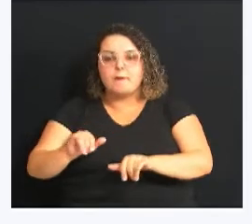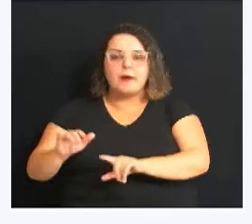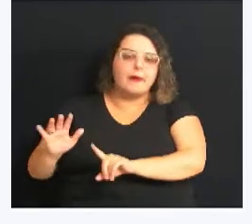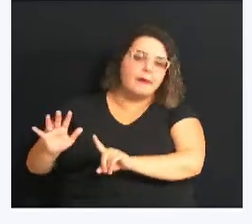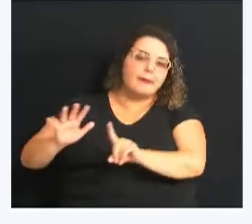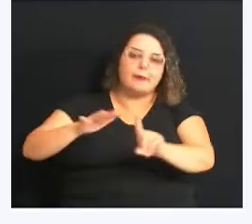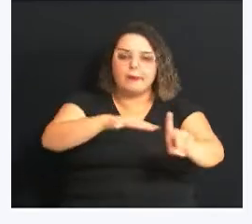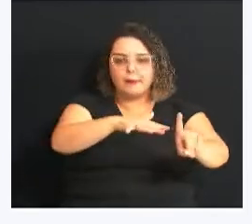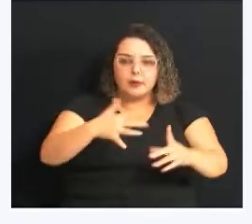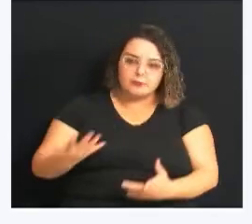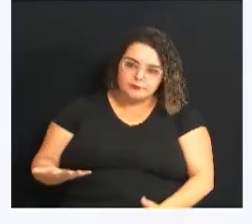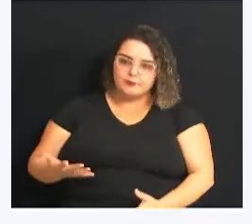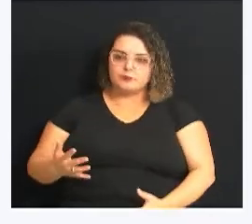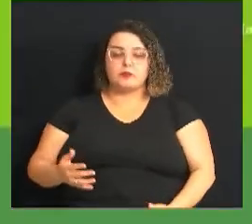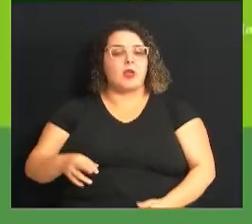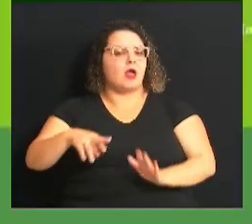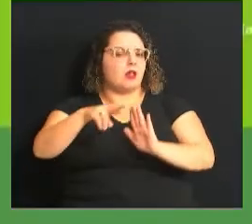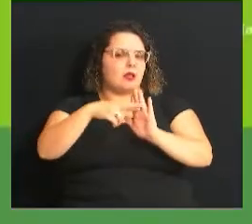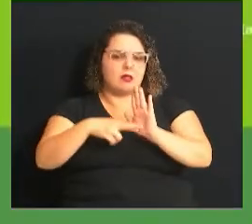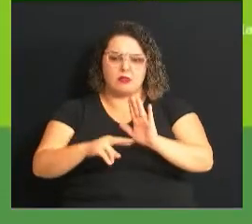de eventos,